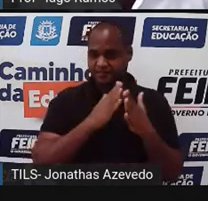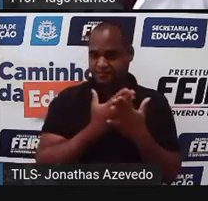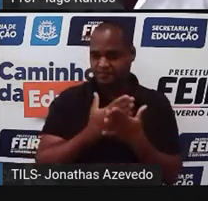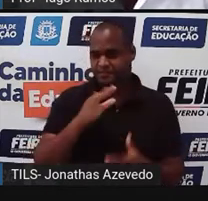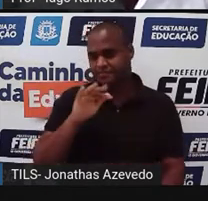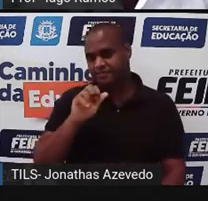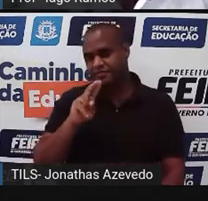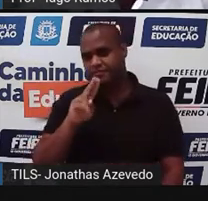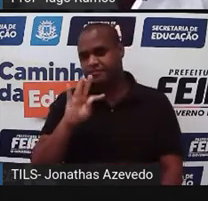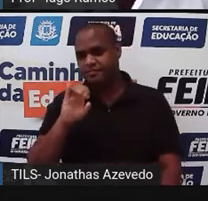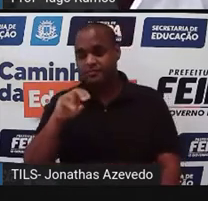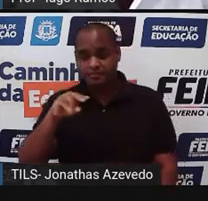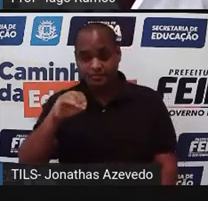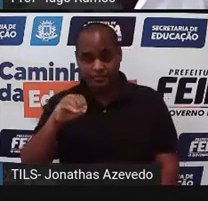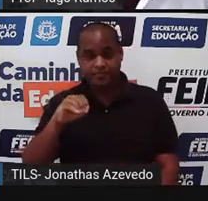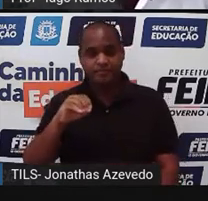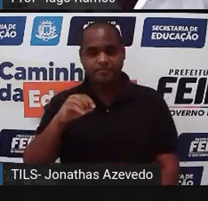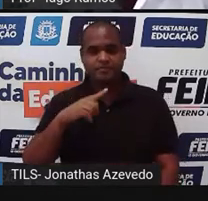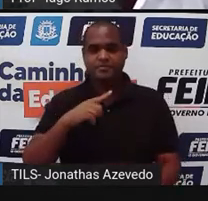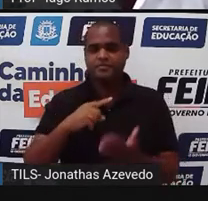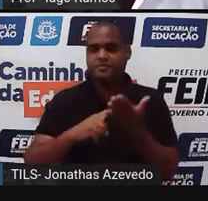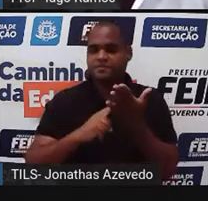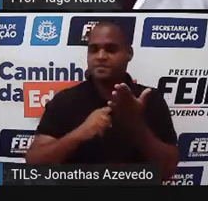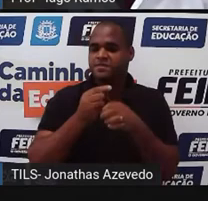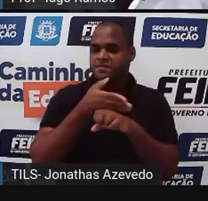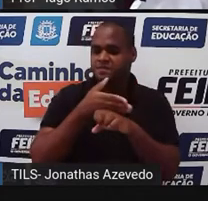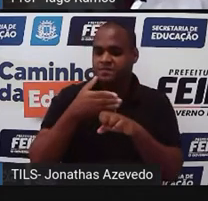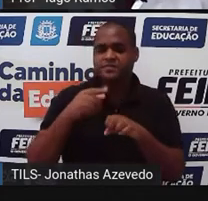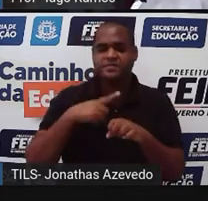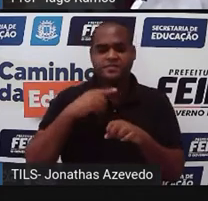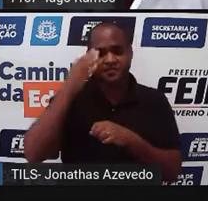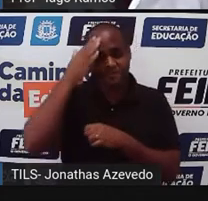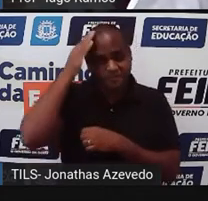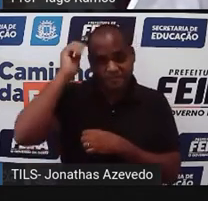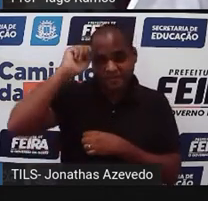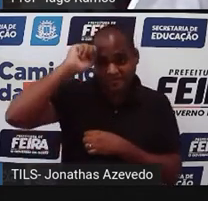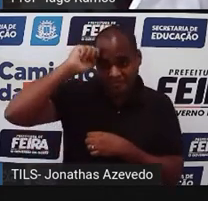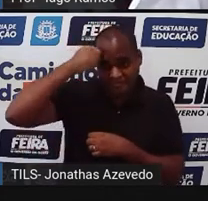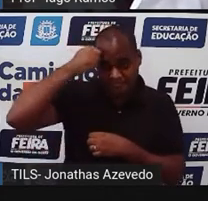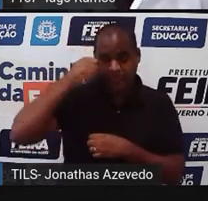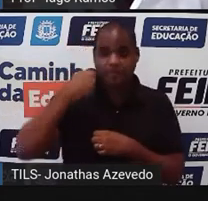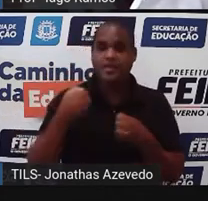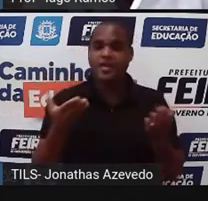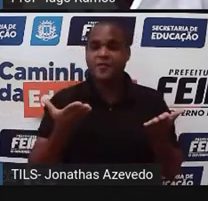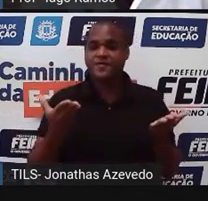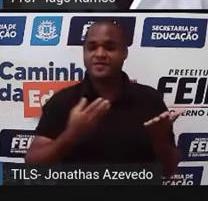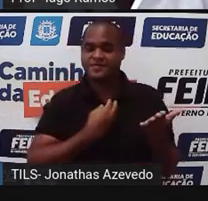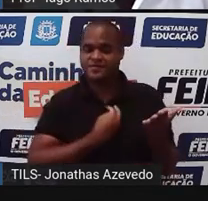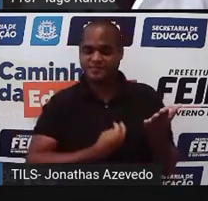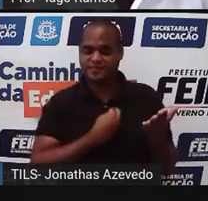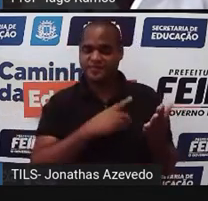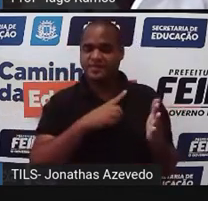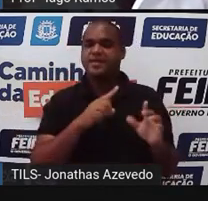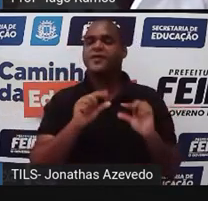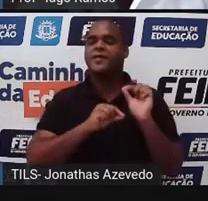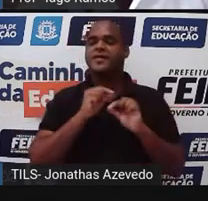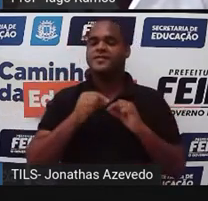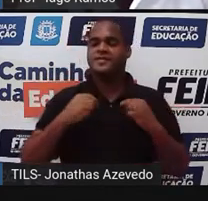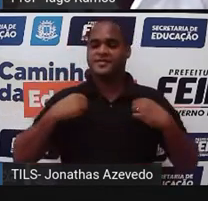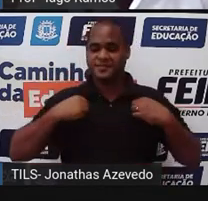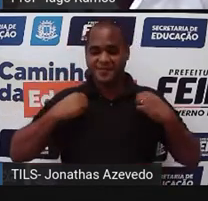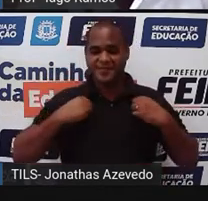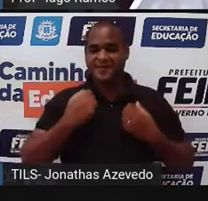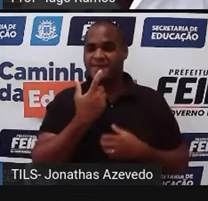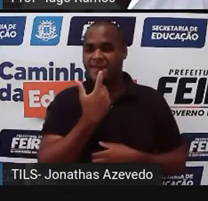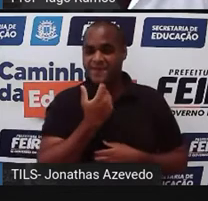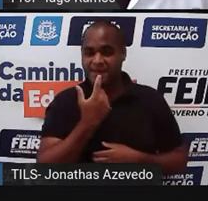Faustino Dias Lima tempo ele Branca Meu cabelo é preto nesse momento Vista uma camisa